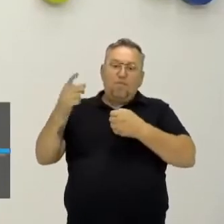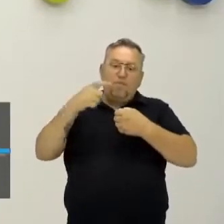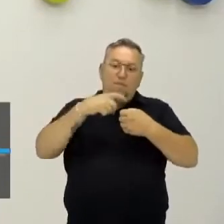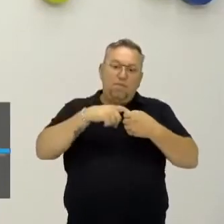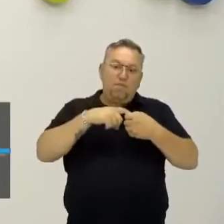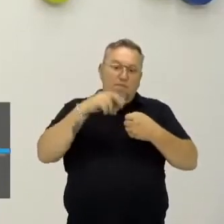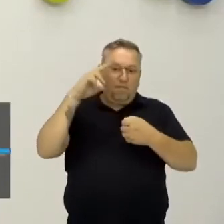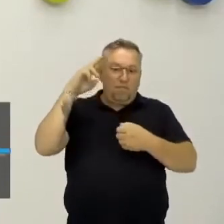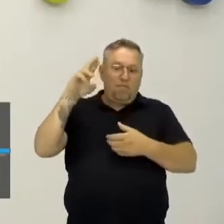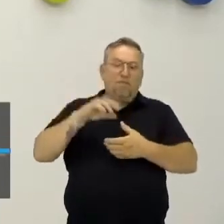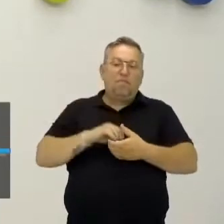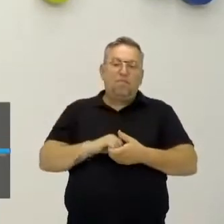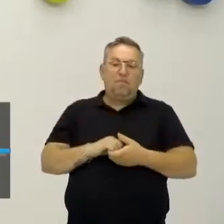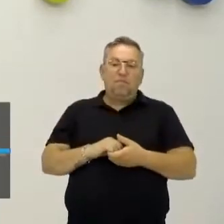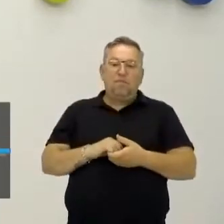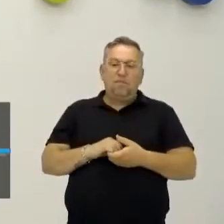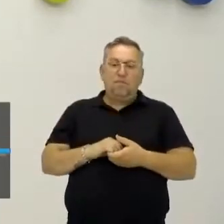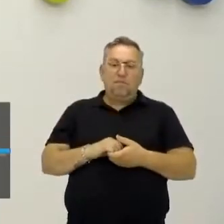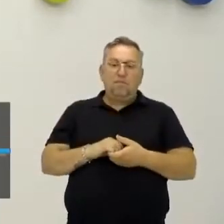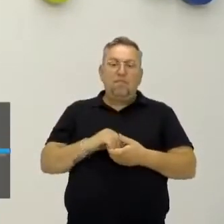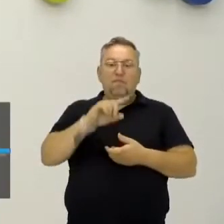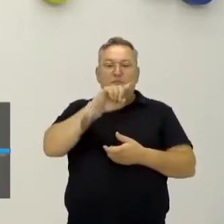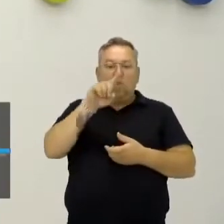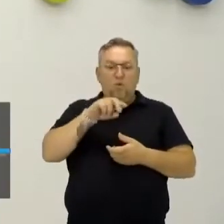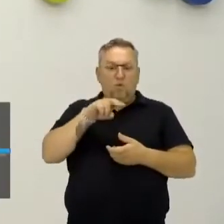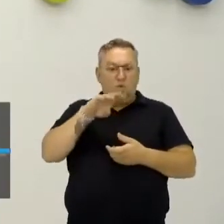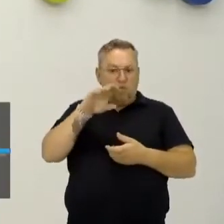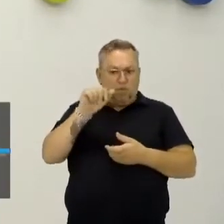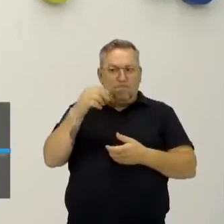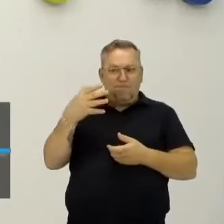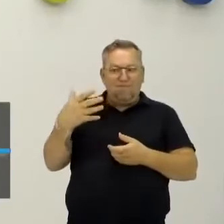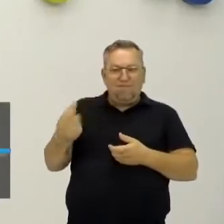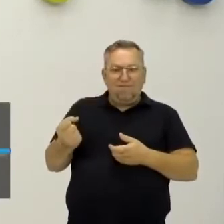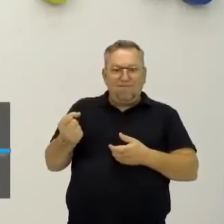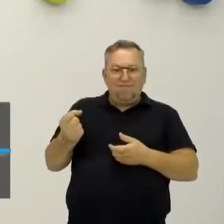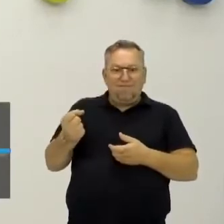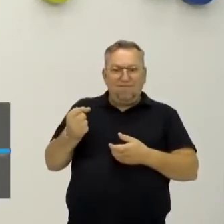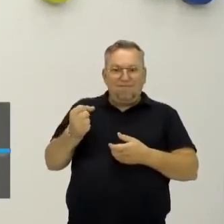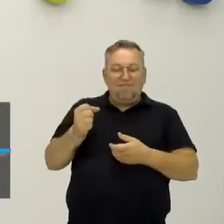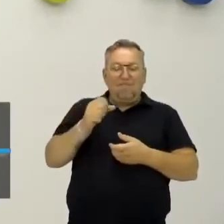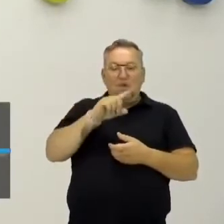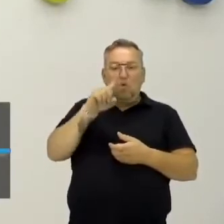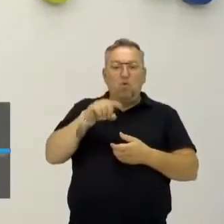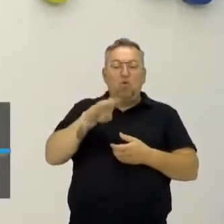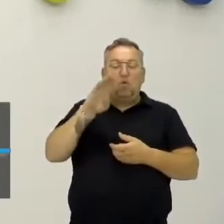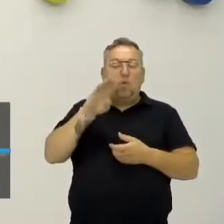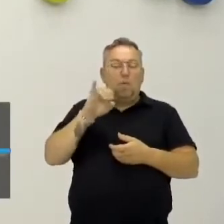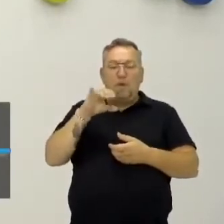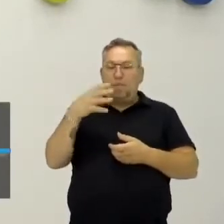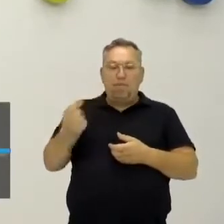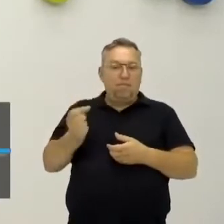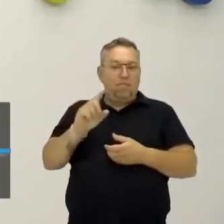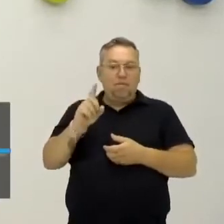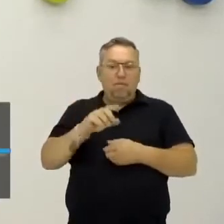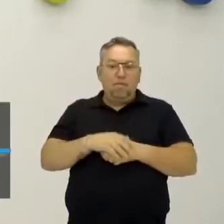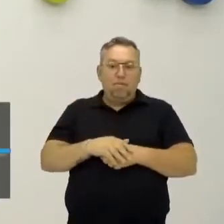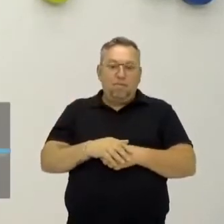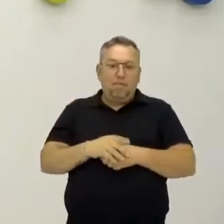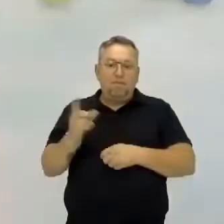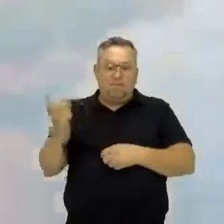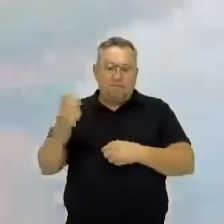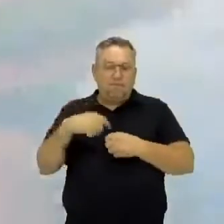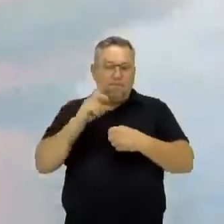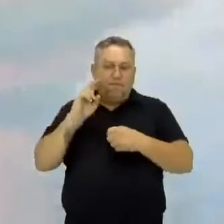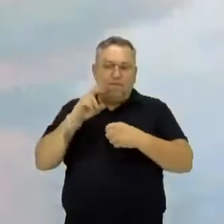seus senhores. Ganga Zumba até aceitou esse acordo. Zumbi dos Palmares não aceitou. Aí eu vou voltar na tela